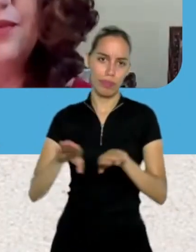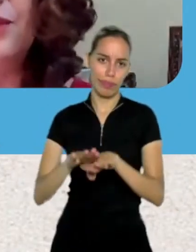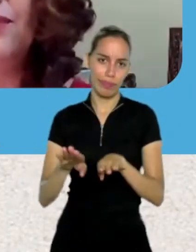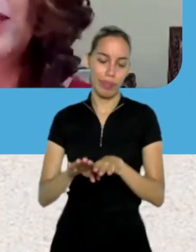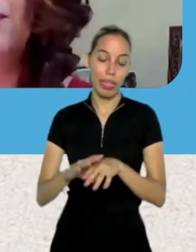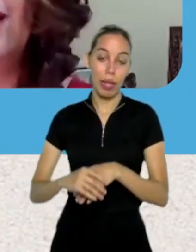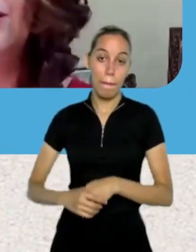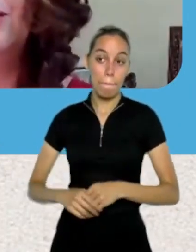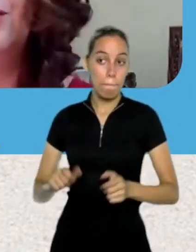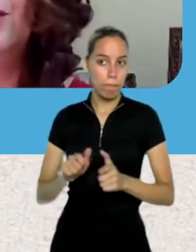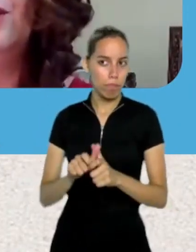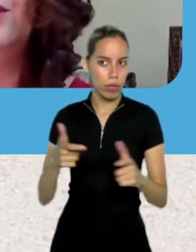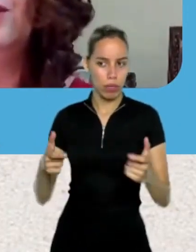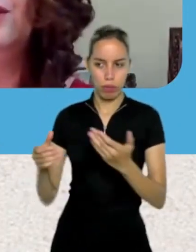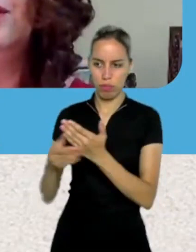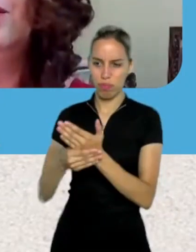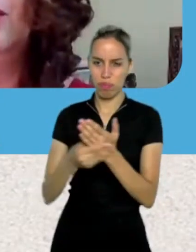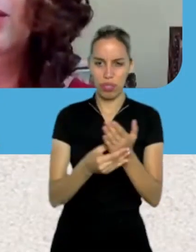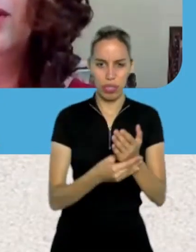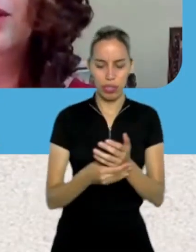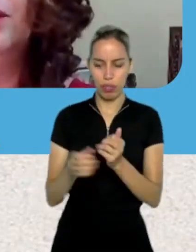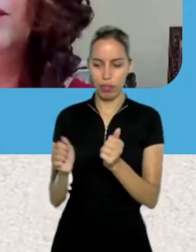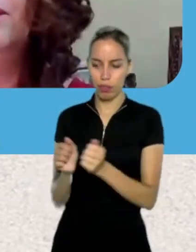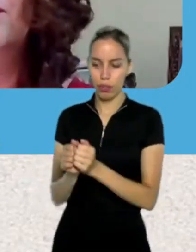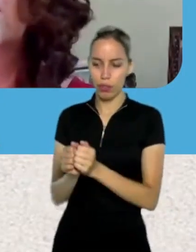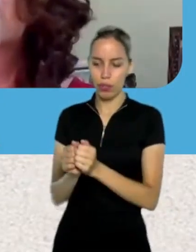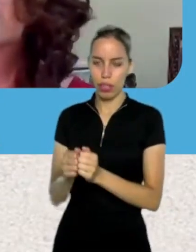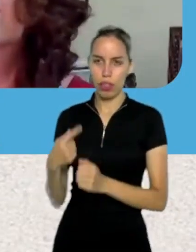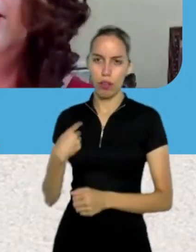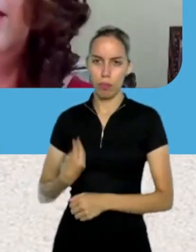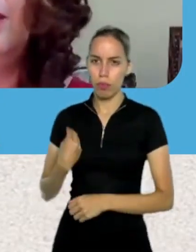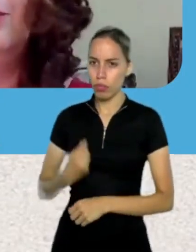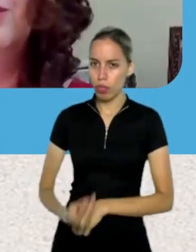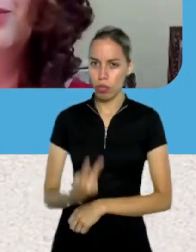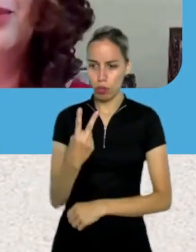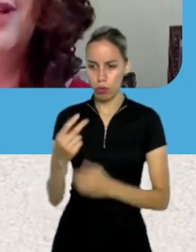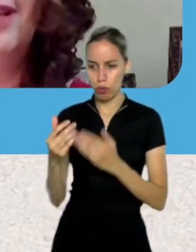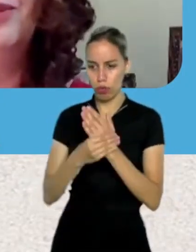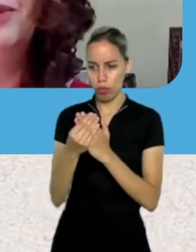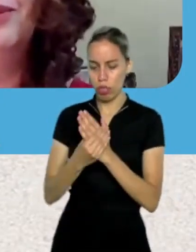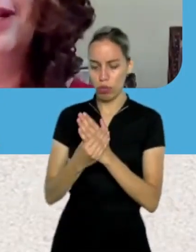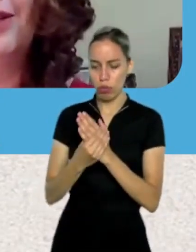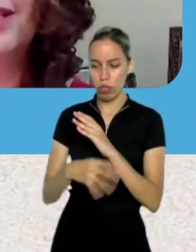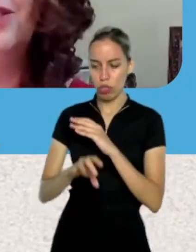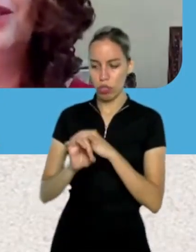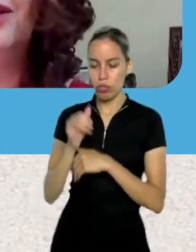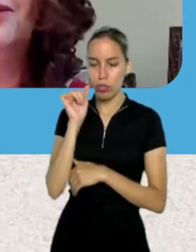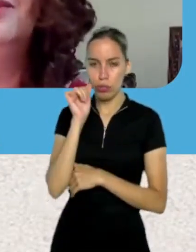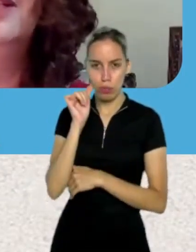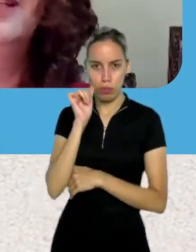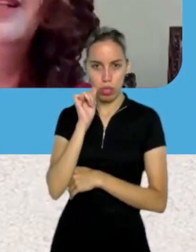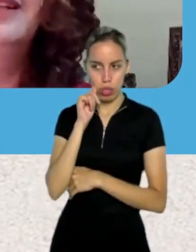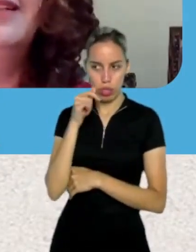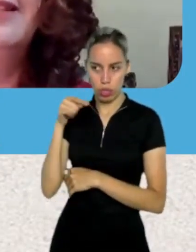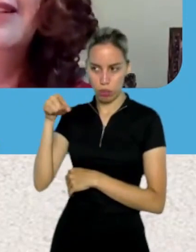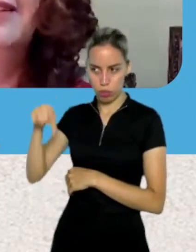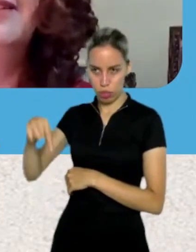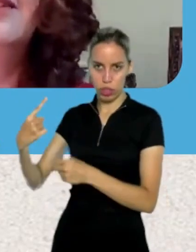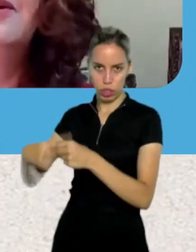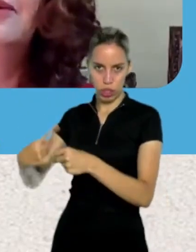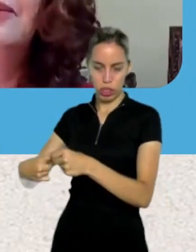dos coletivos, eu faço parte de dois coletivos femininos, um aqui da nossa região,